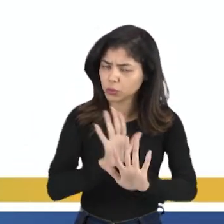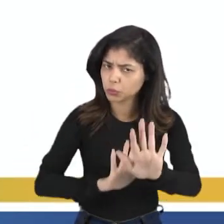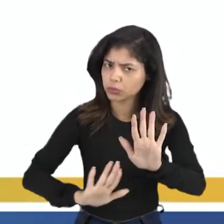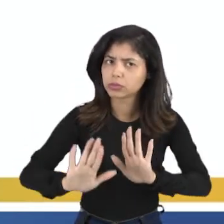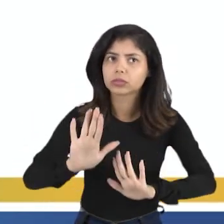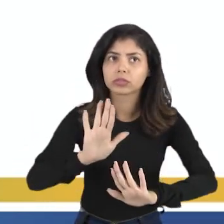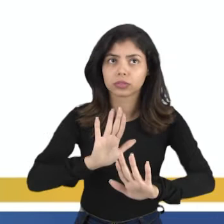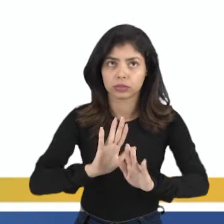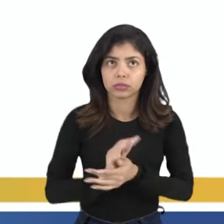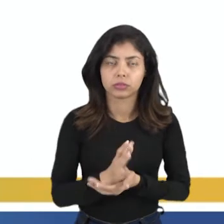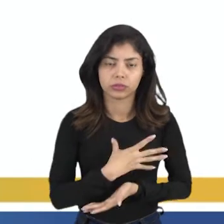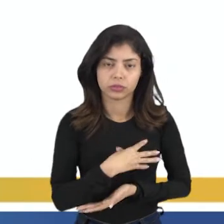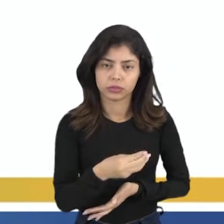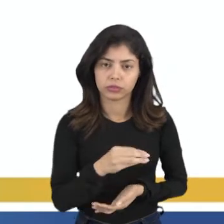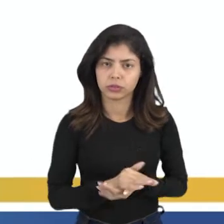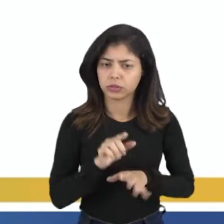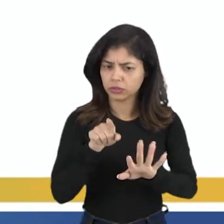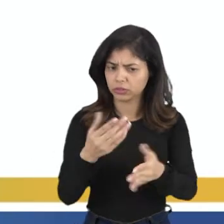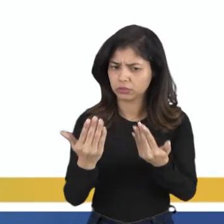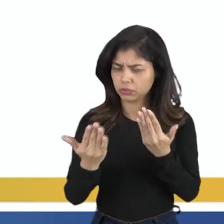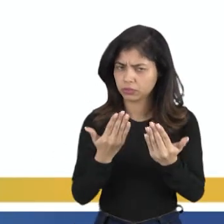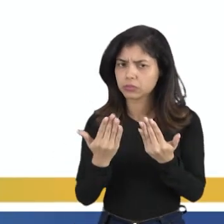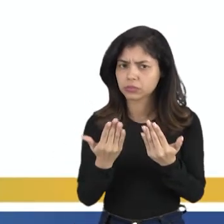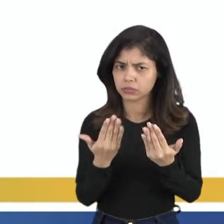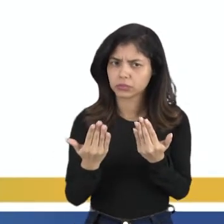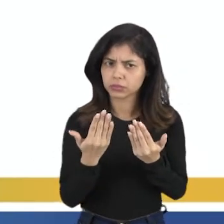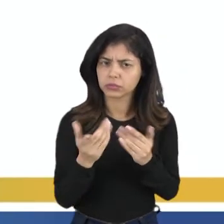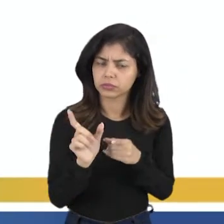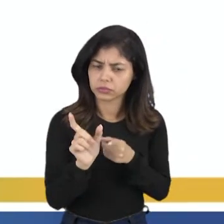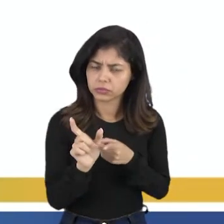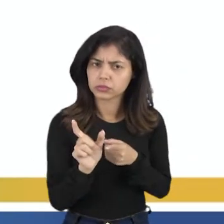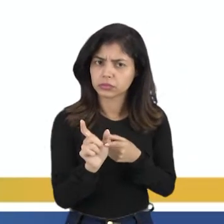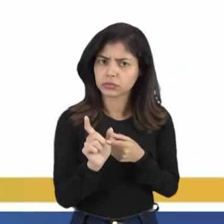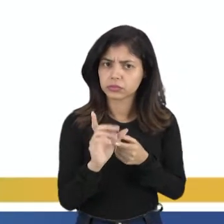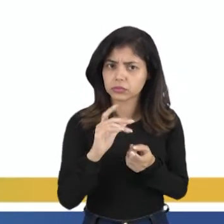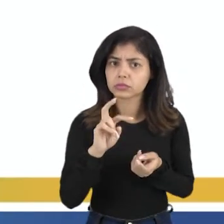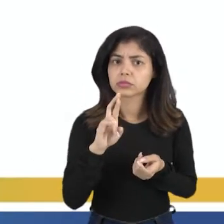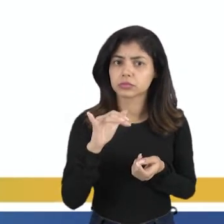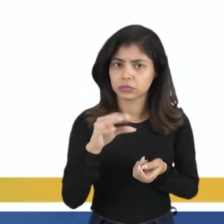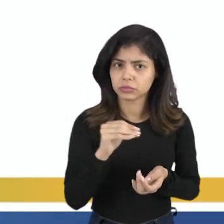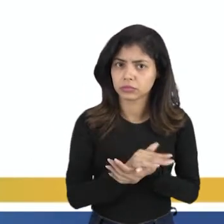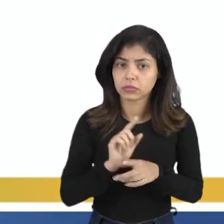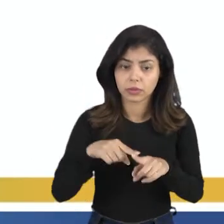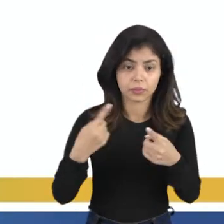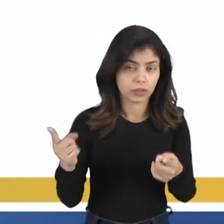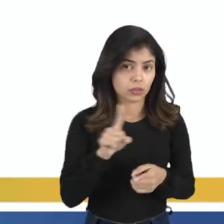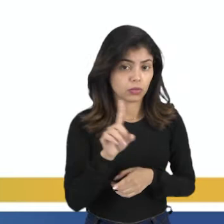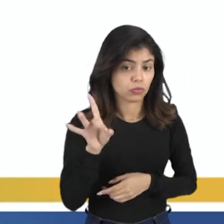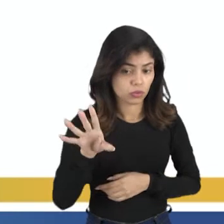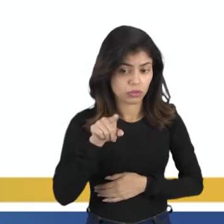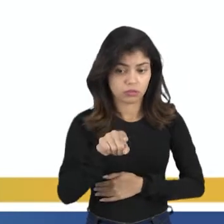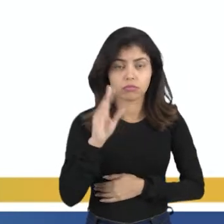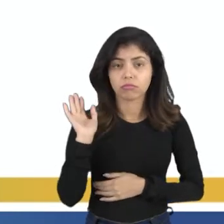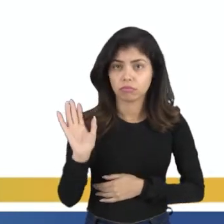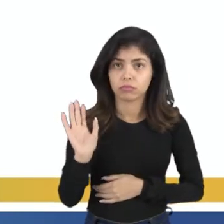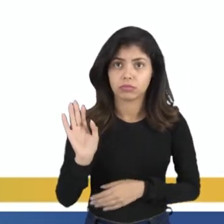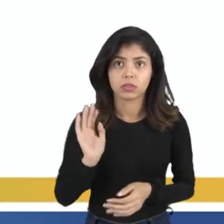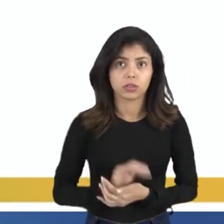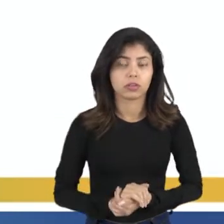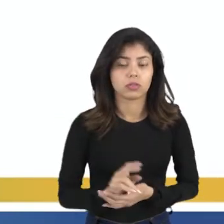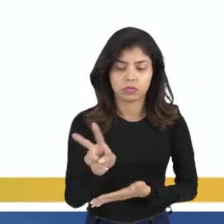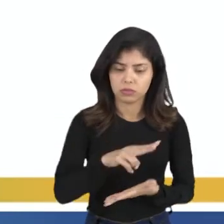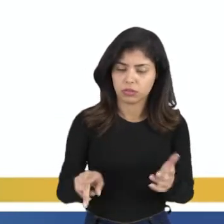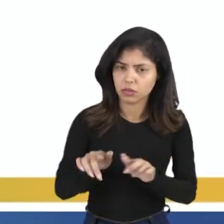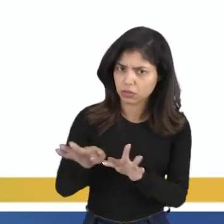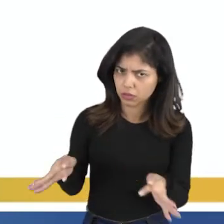filhos. Existe essa relação da palavra criar, mas não só isso. Não é uma